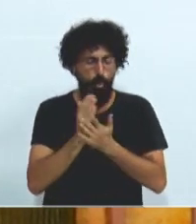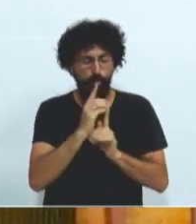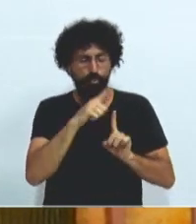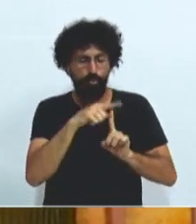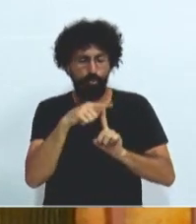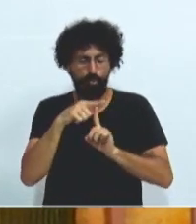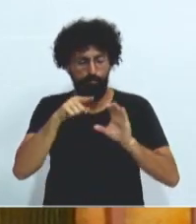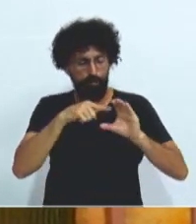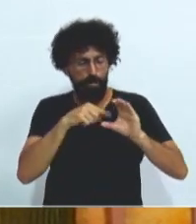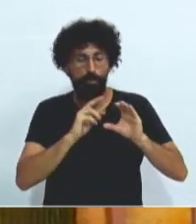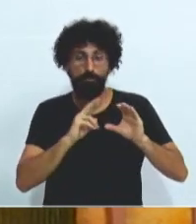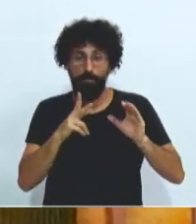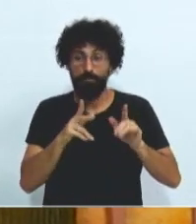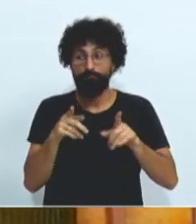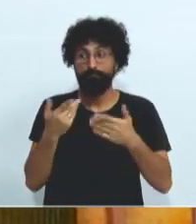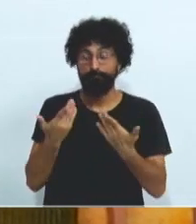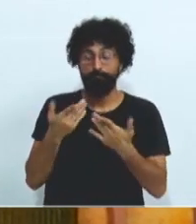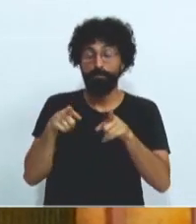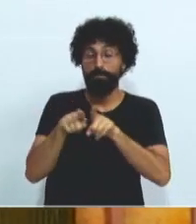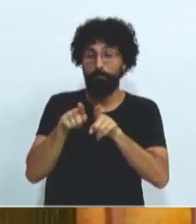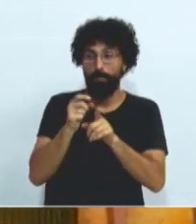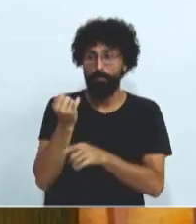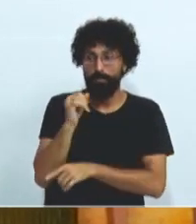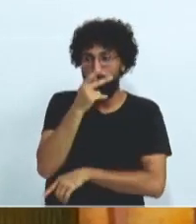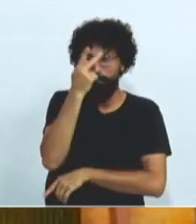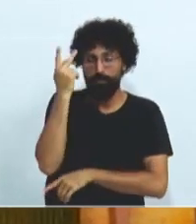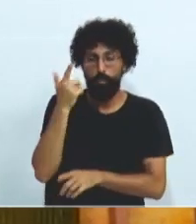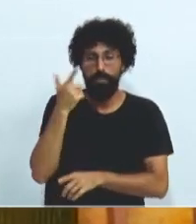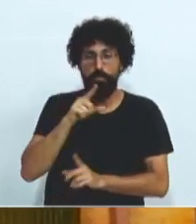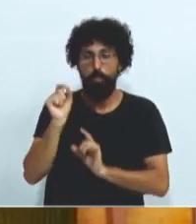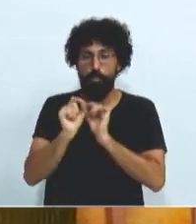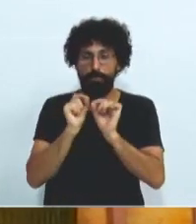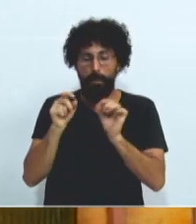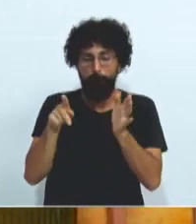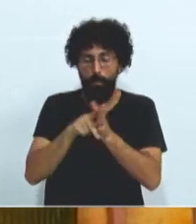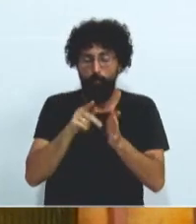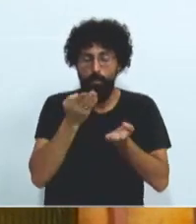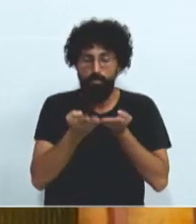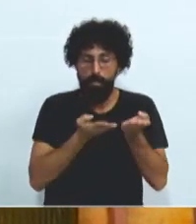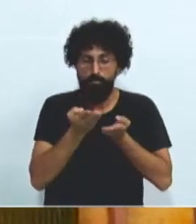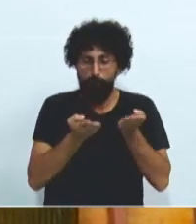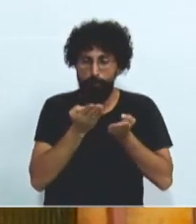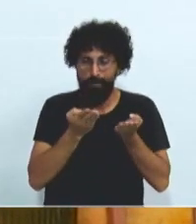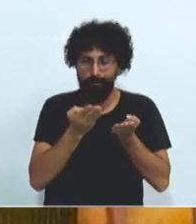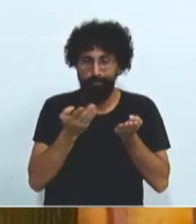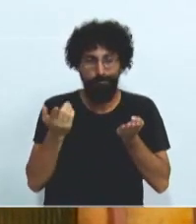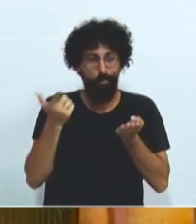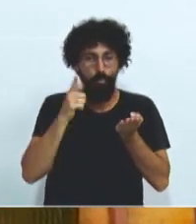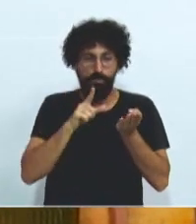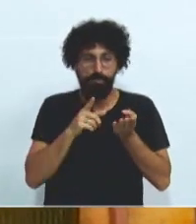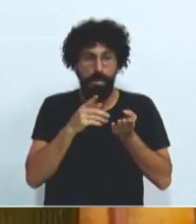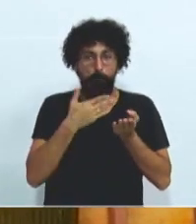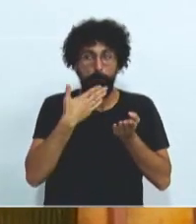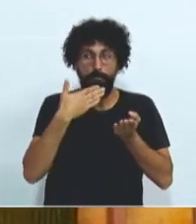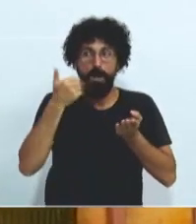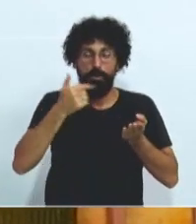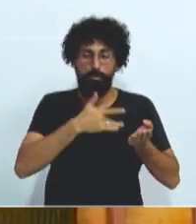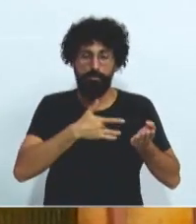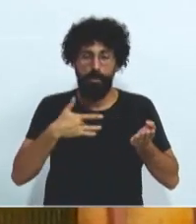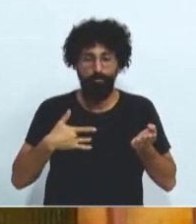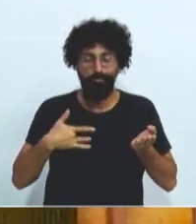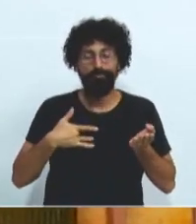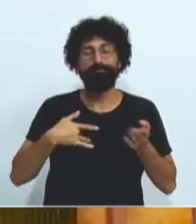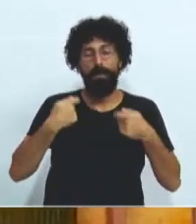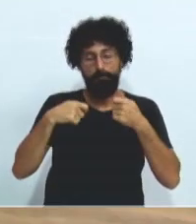aquele paciente que ele não responde à primeira linha de tratamento de quimioterapia, ele obrigatoriamente vai para o transplante. Mas em geral não são todos, a gente faz